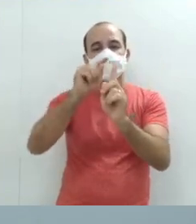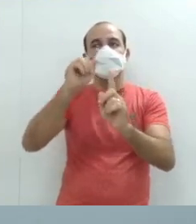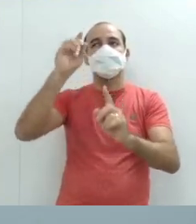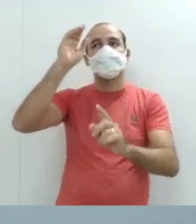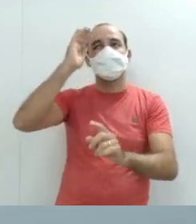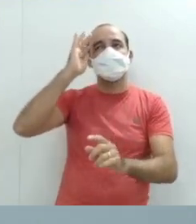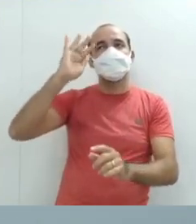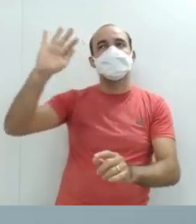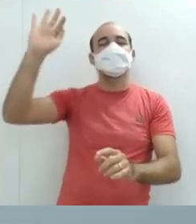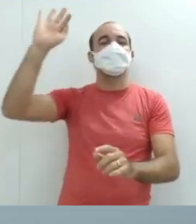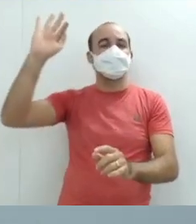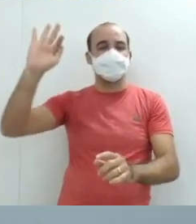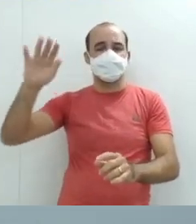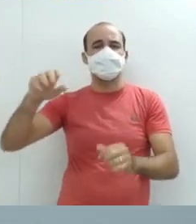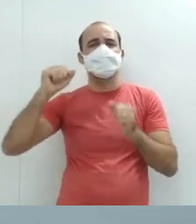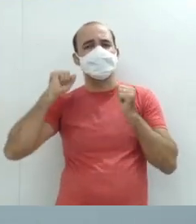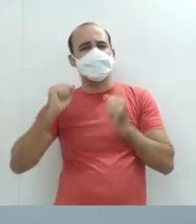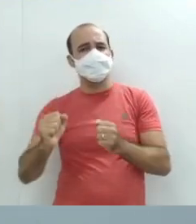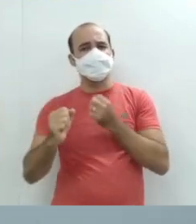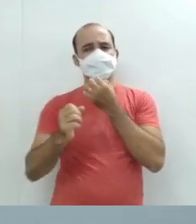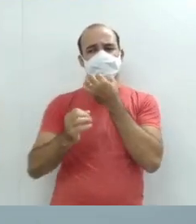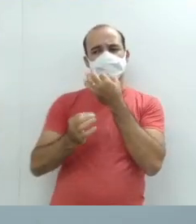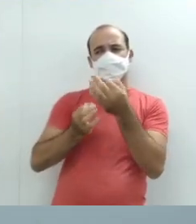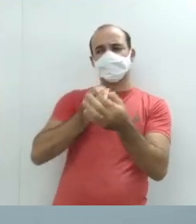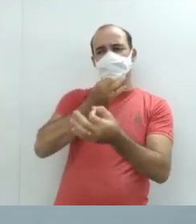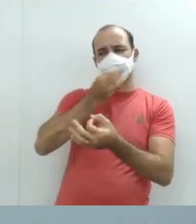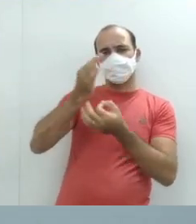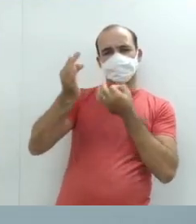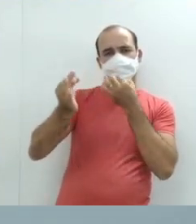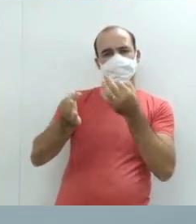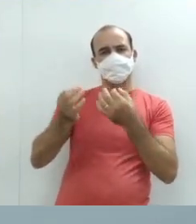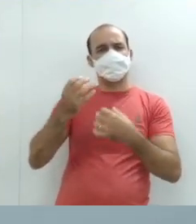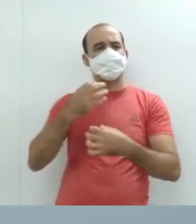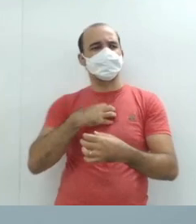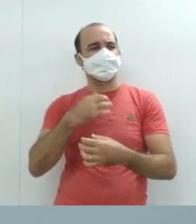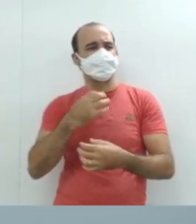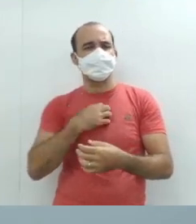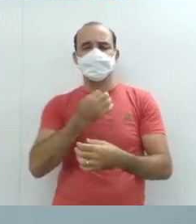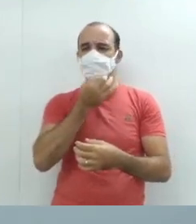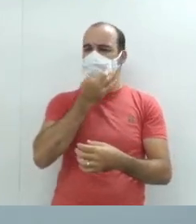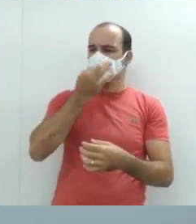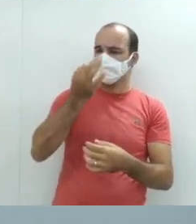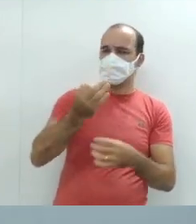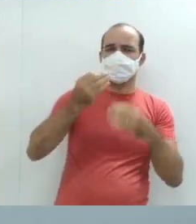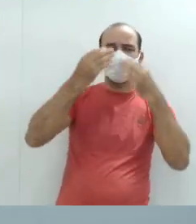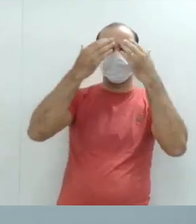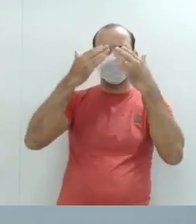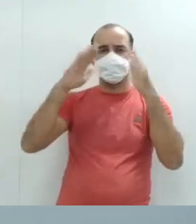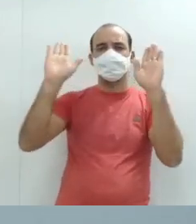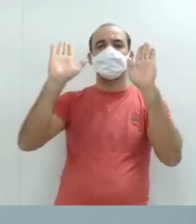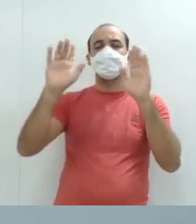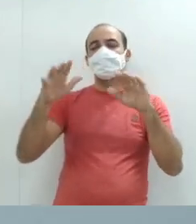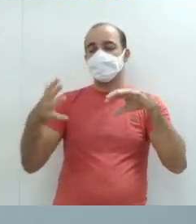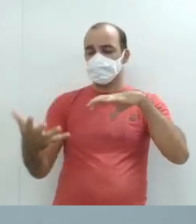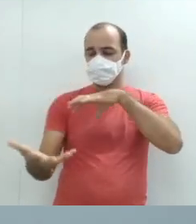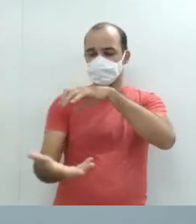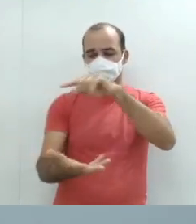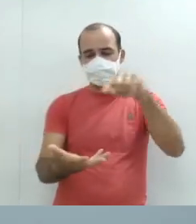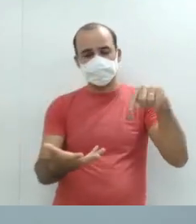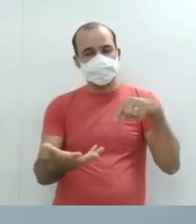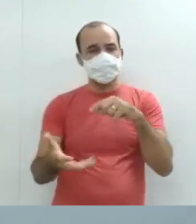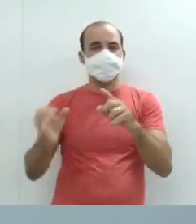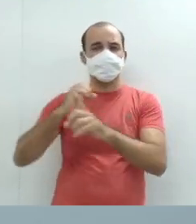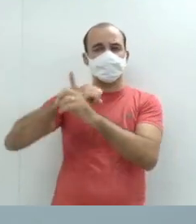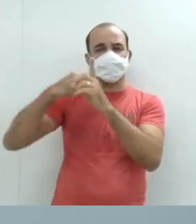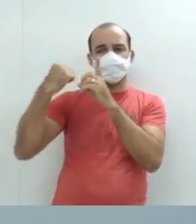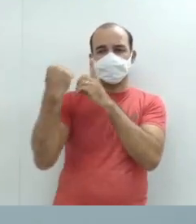ter uma visão crítica da sociedade, do mundo, do indivíduo, das pessoas que estão ao nosso redor, daquilo que acontece